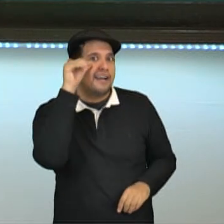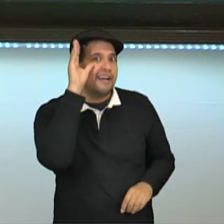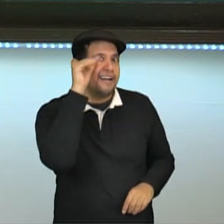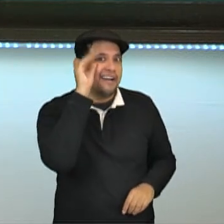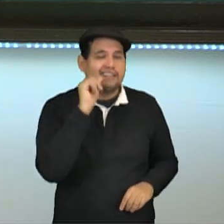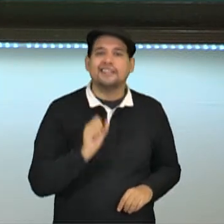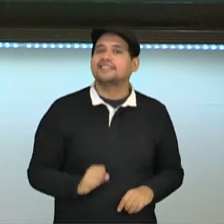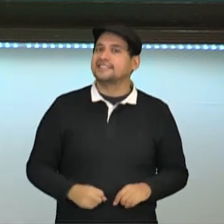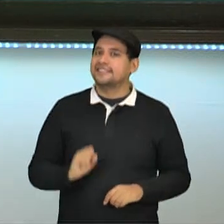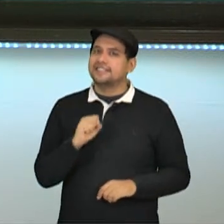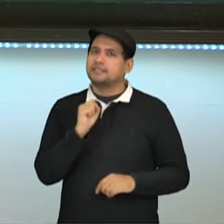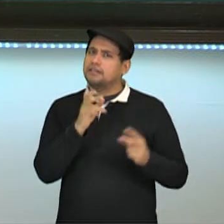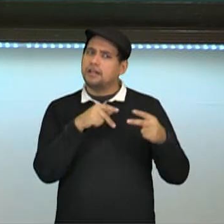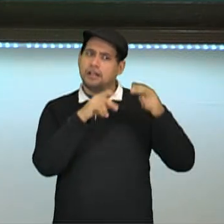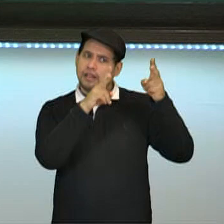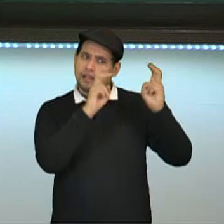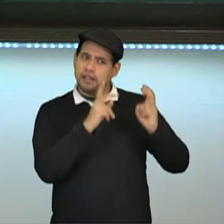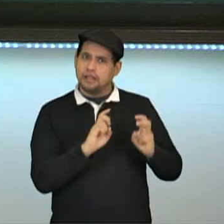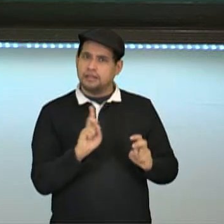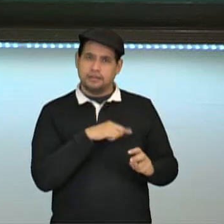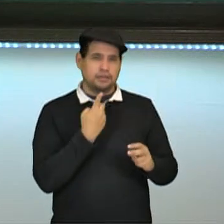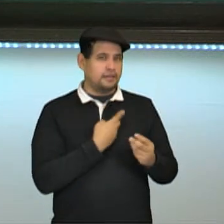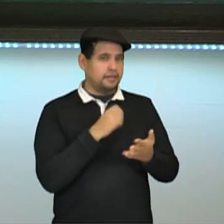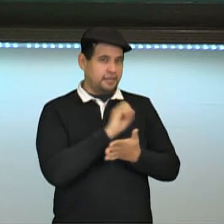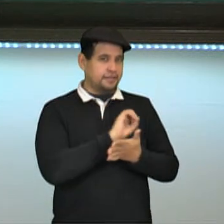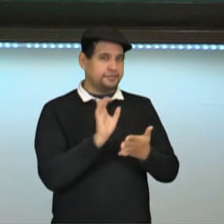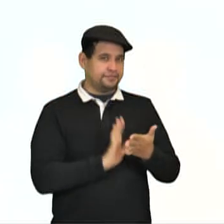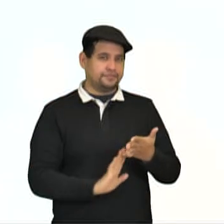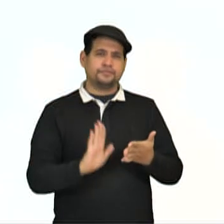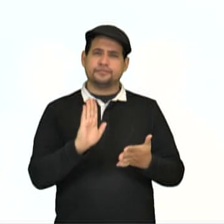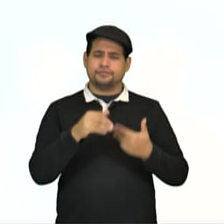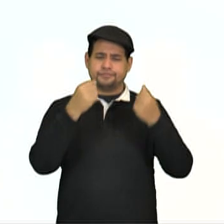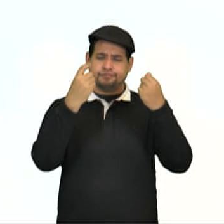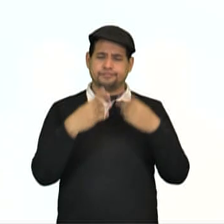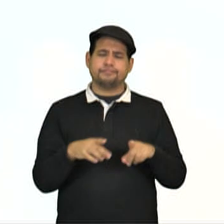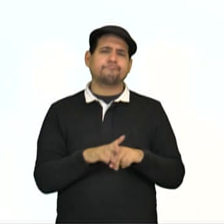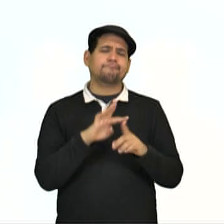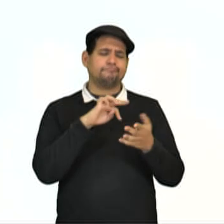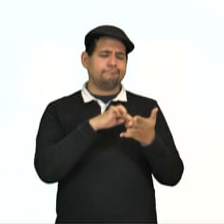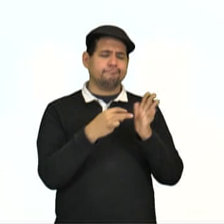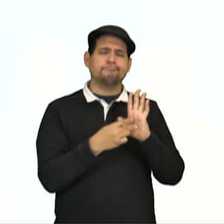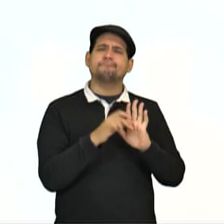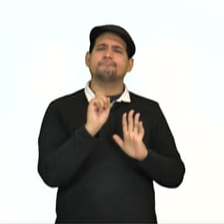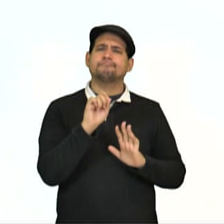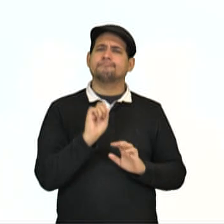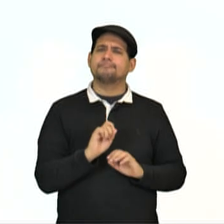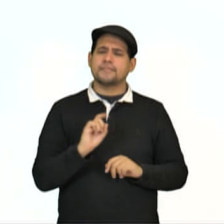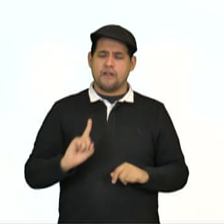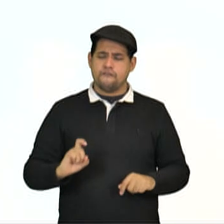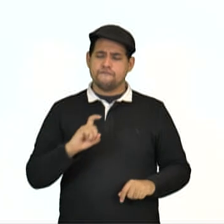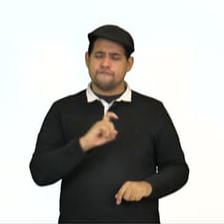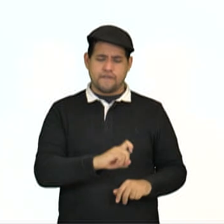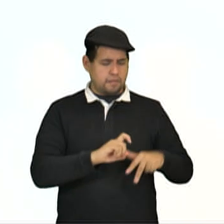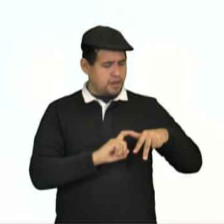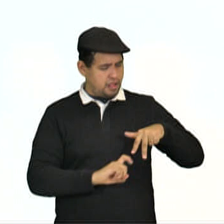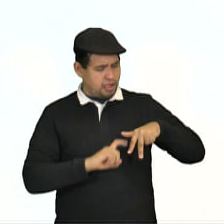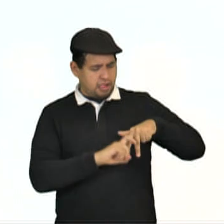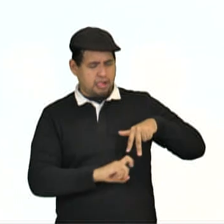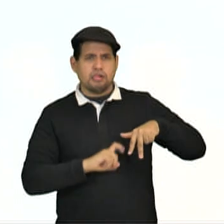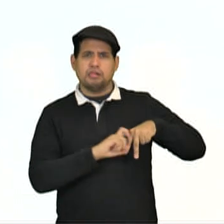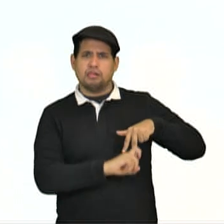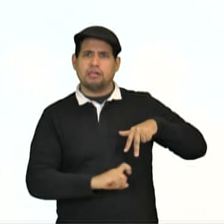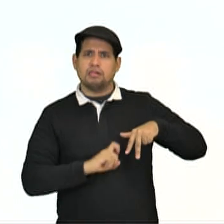né? Vamos lá conferir então o nosso exercício? Você comentou aí do significado do verme parasita e